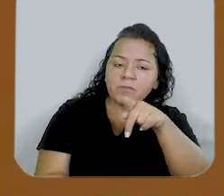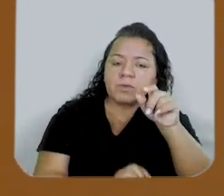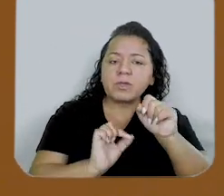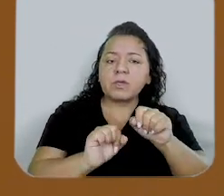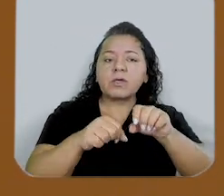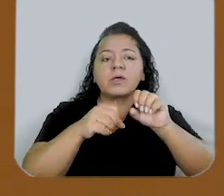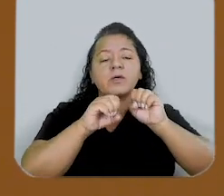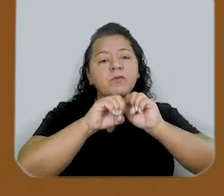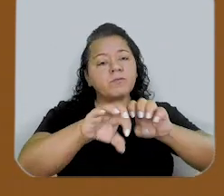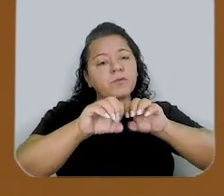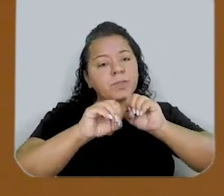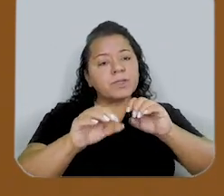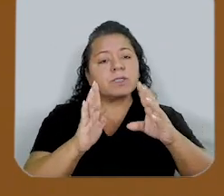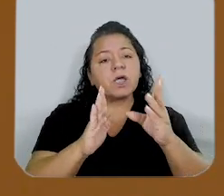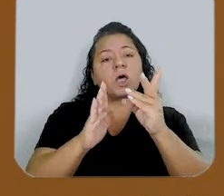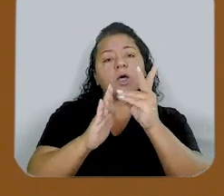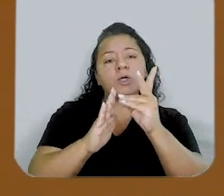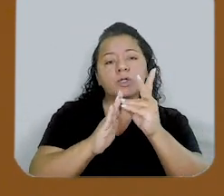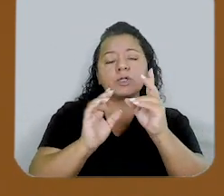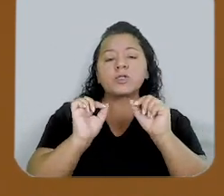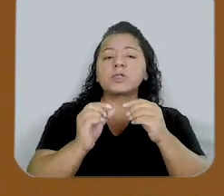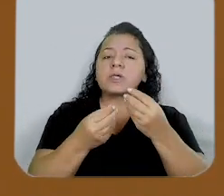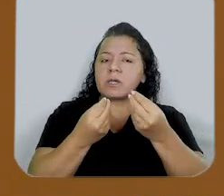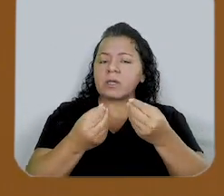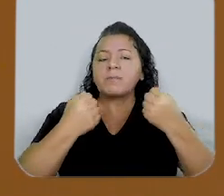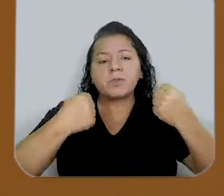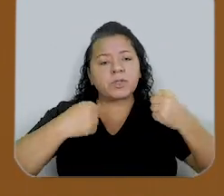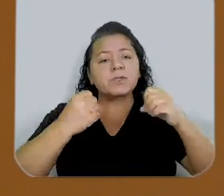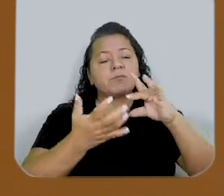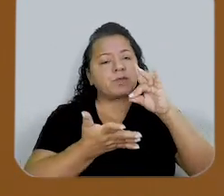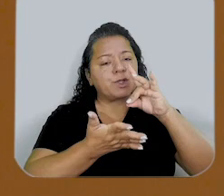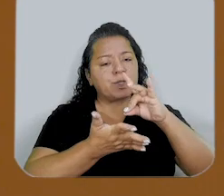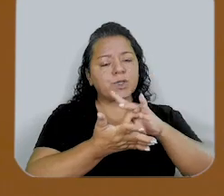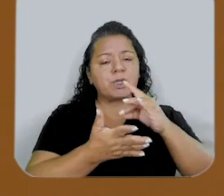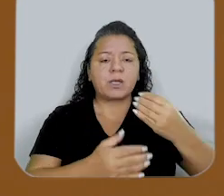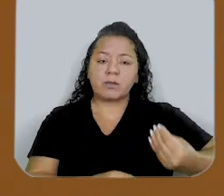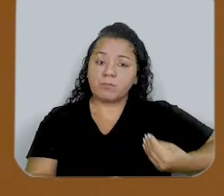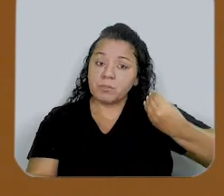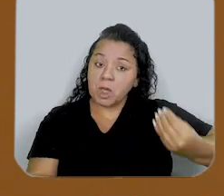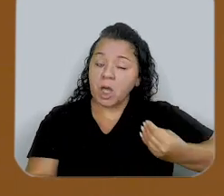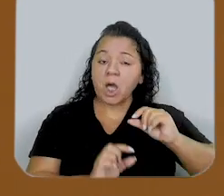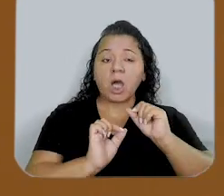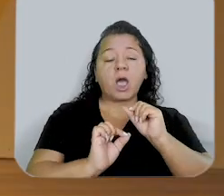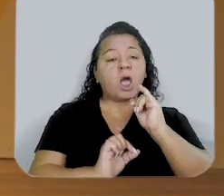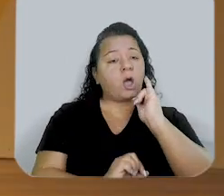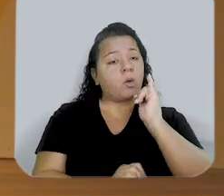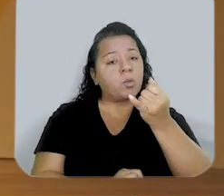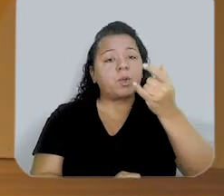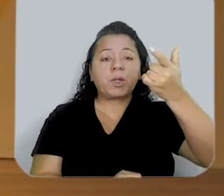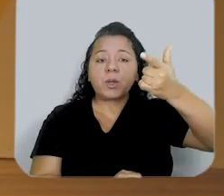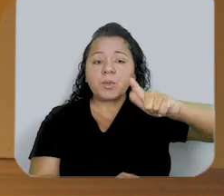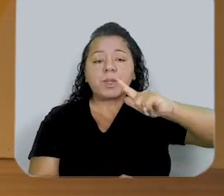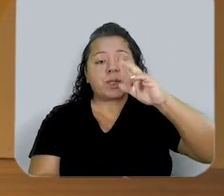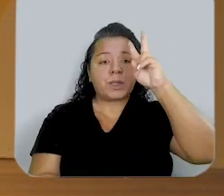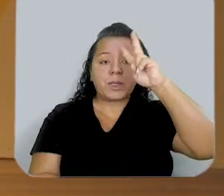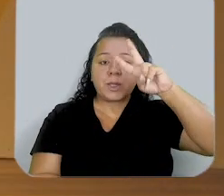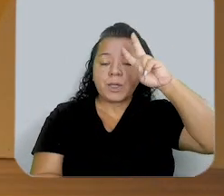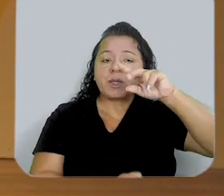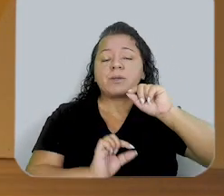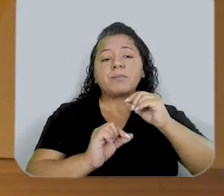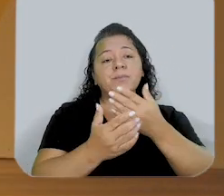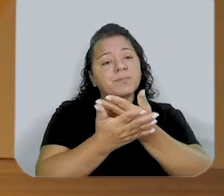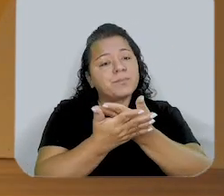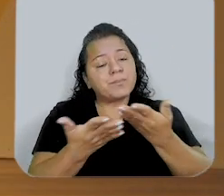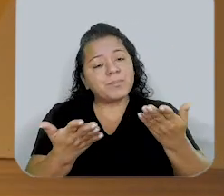povos indígenas. E eles realmente precisam estar nesses lugares, né, recontando a história. E eu arrisco dizer que eu